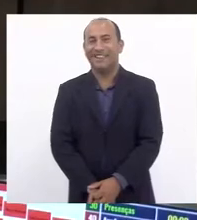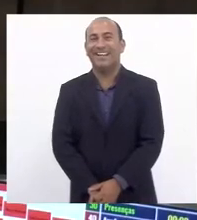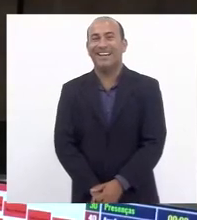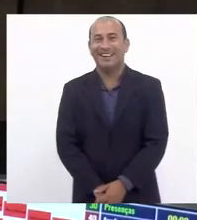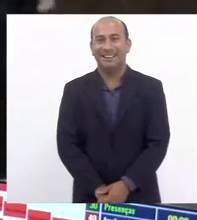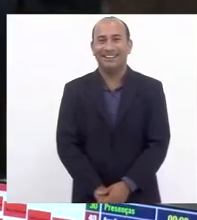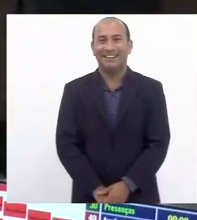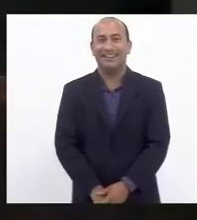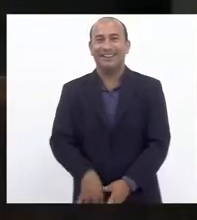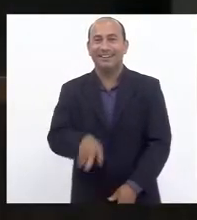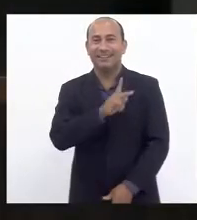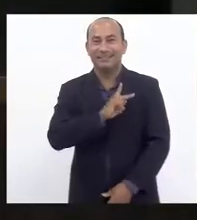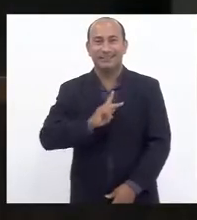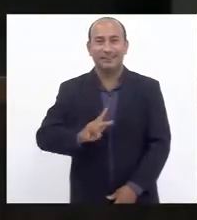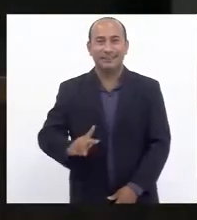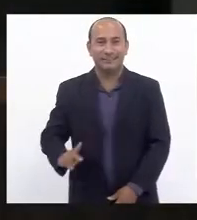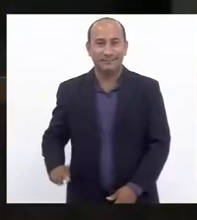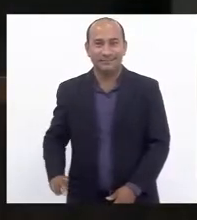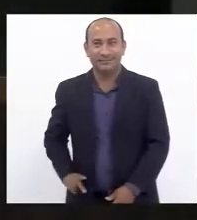Presidência.